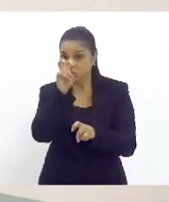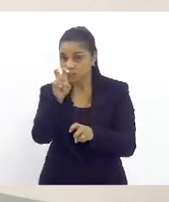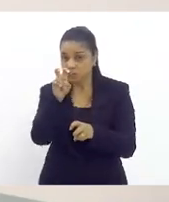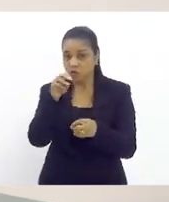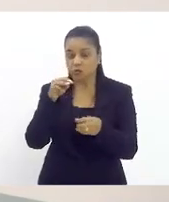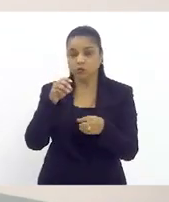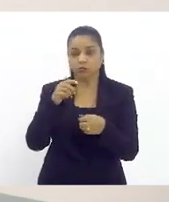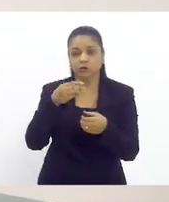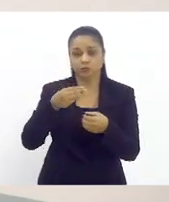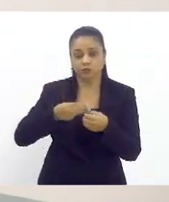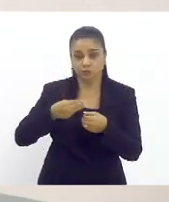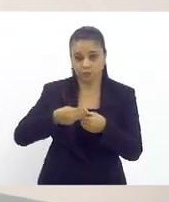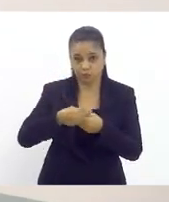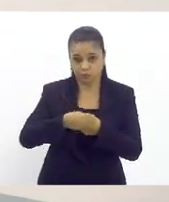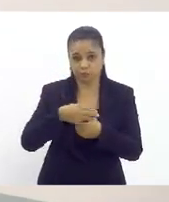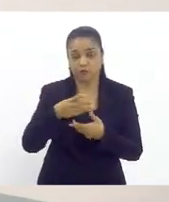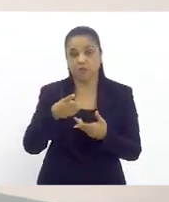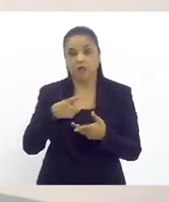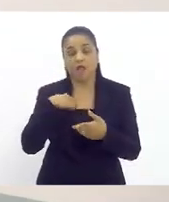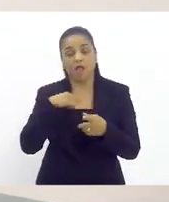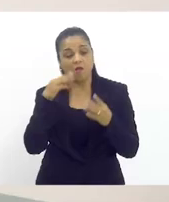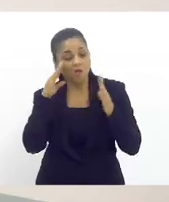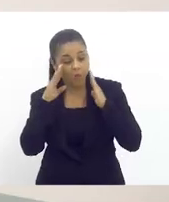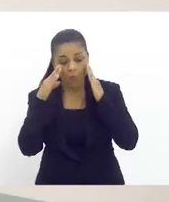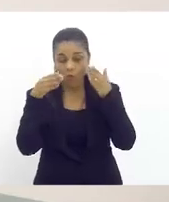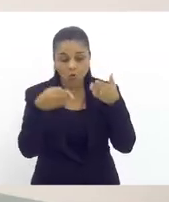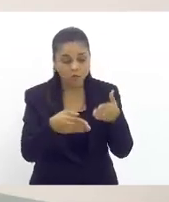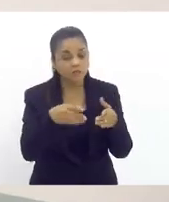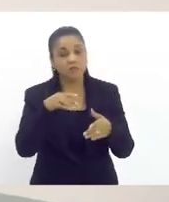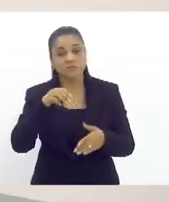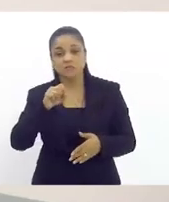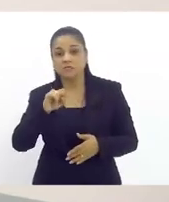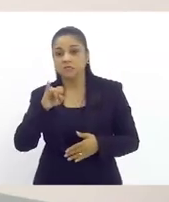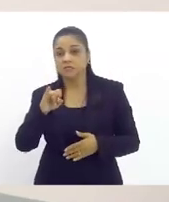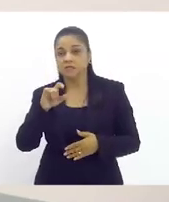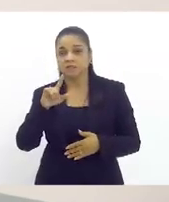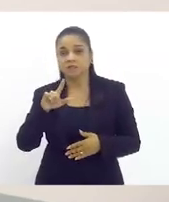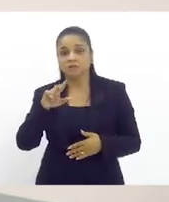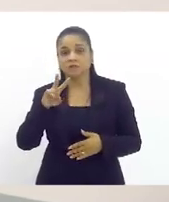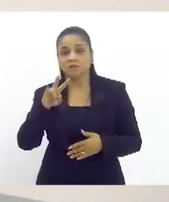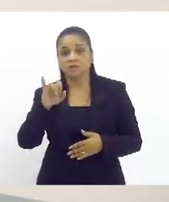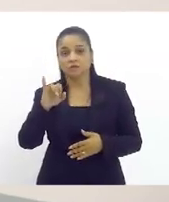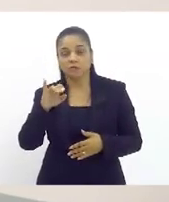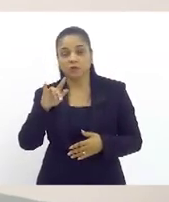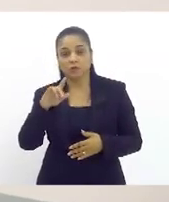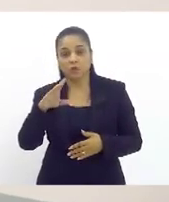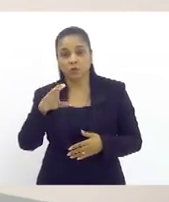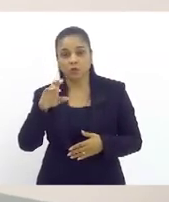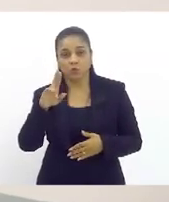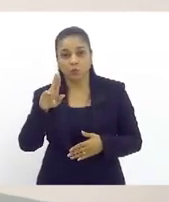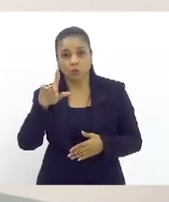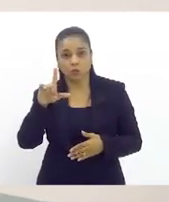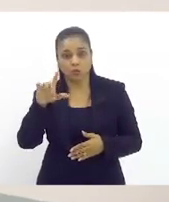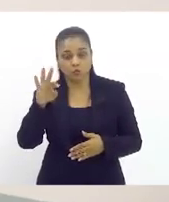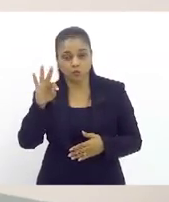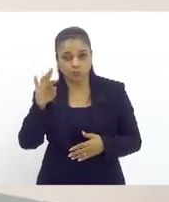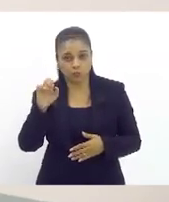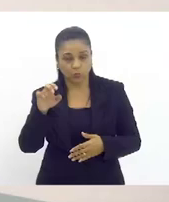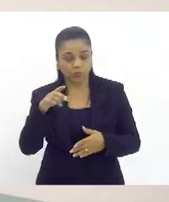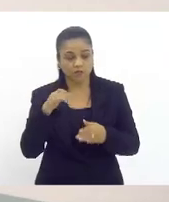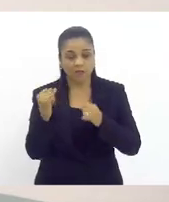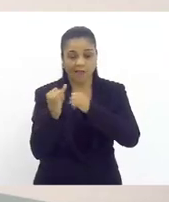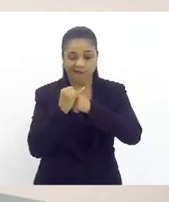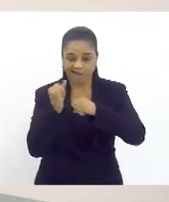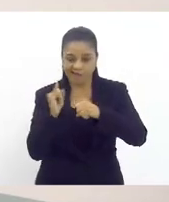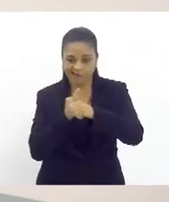da silvicultura não só neles mas a silvicultura vai ser possibilitada inclusive na Bahia da Ilha na região da Bahia da Ilha Grande a